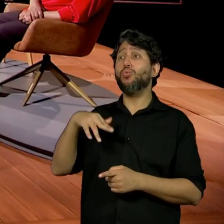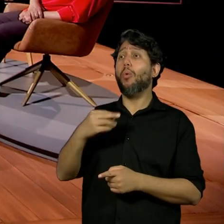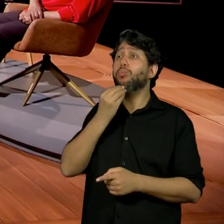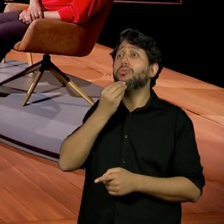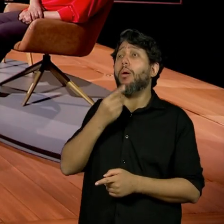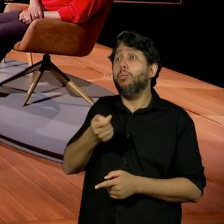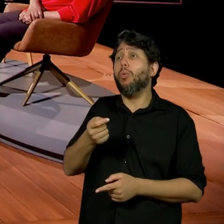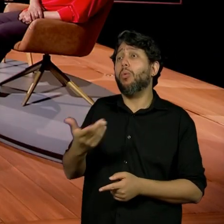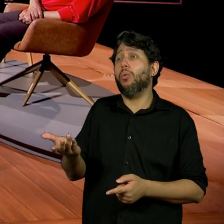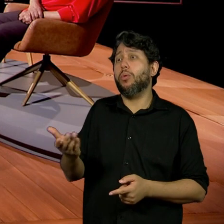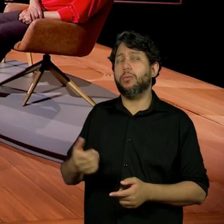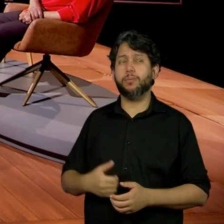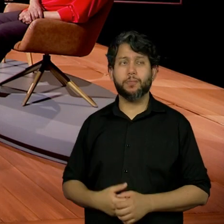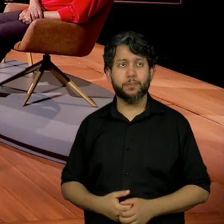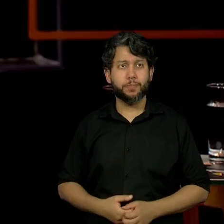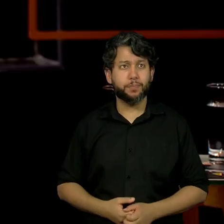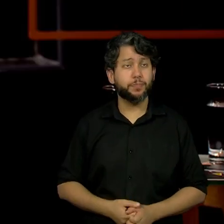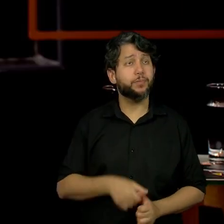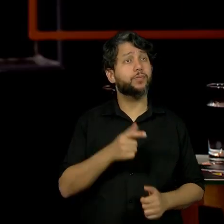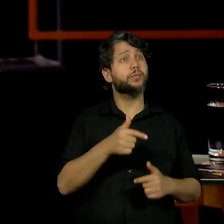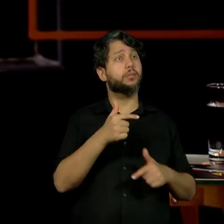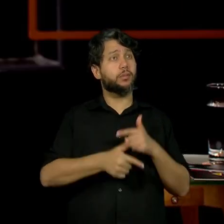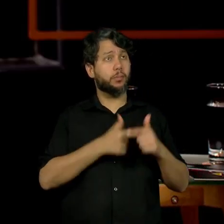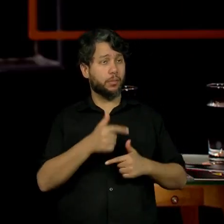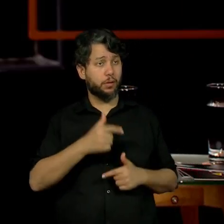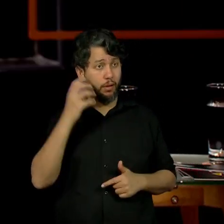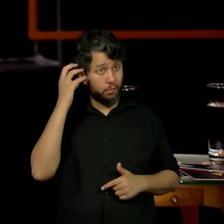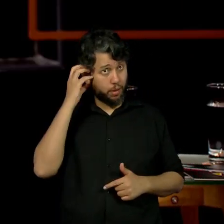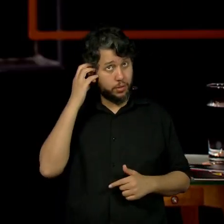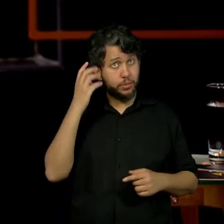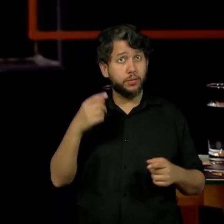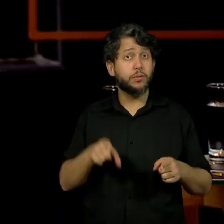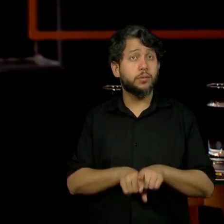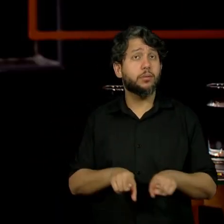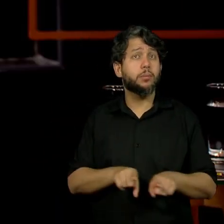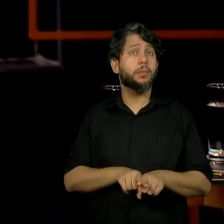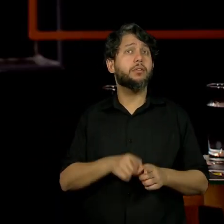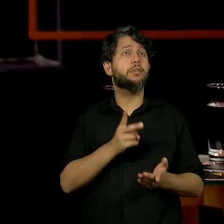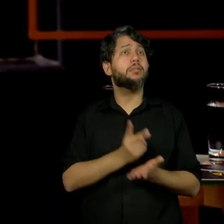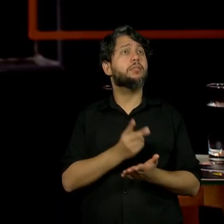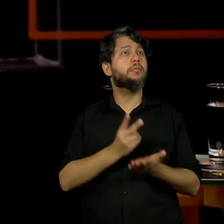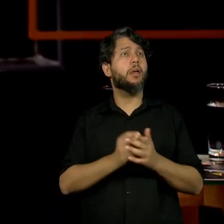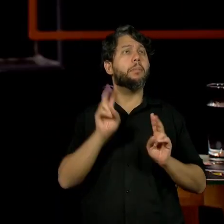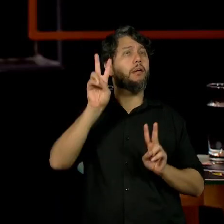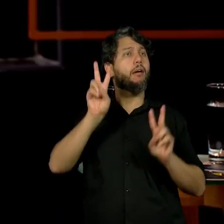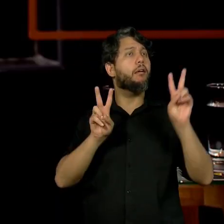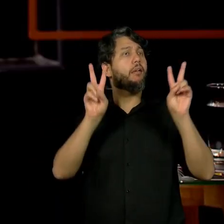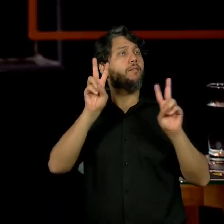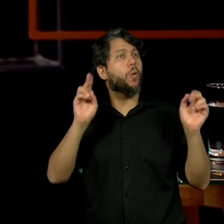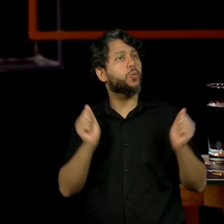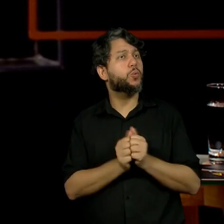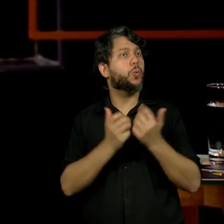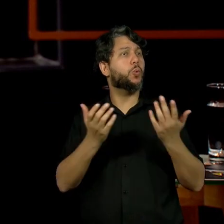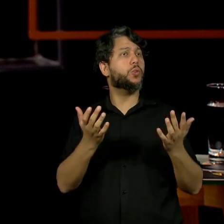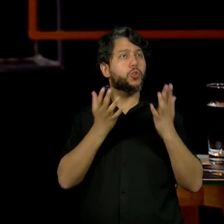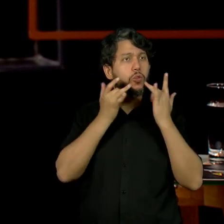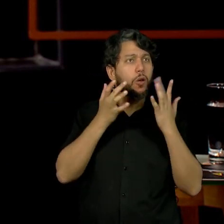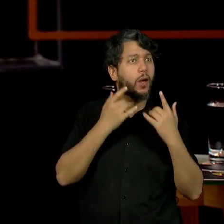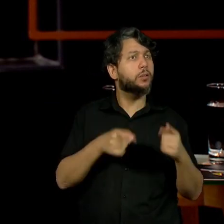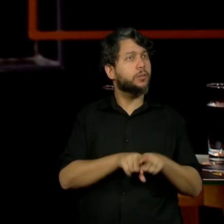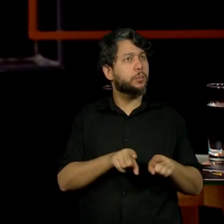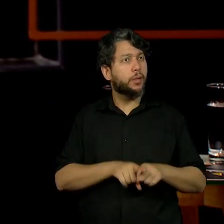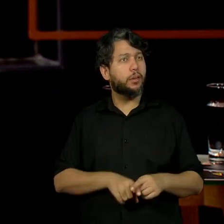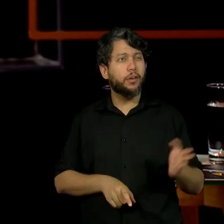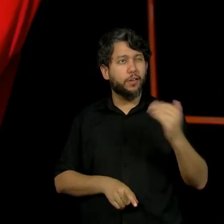Agora, paralelamente a essas suas atividades no rádio, você se envolveu desde sempre com o carnaval e também com o teatro.